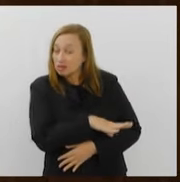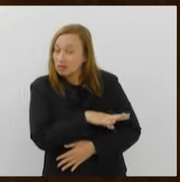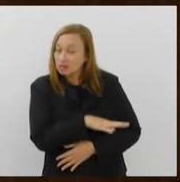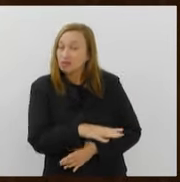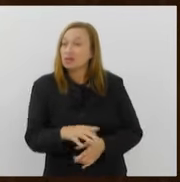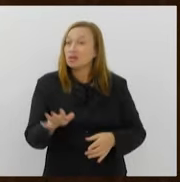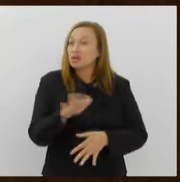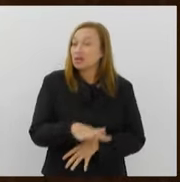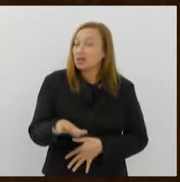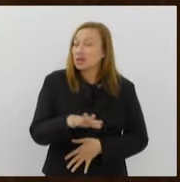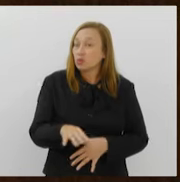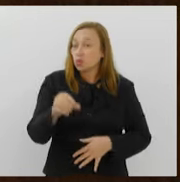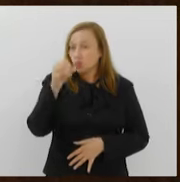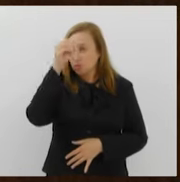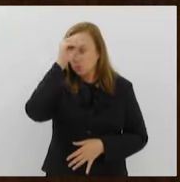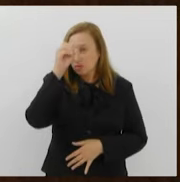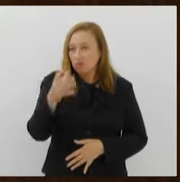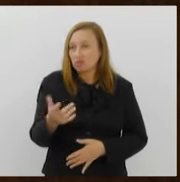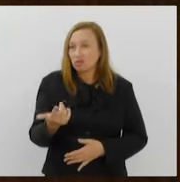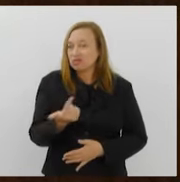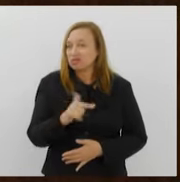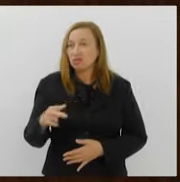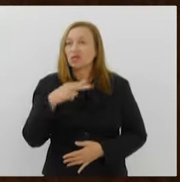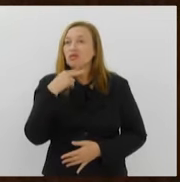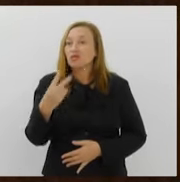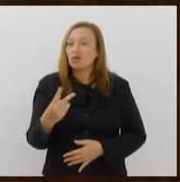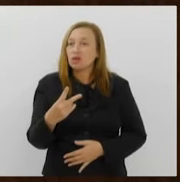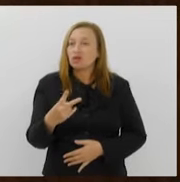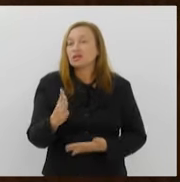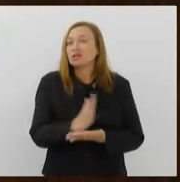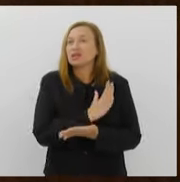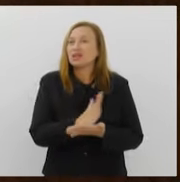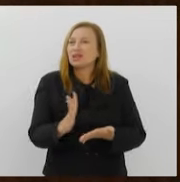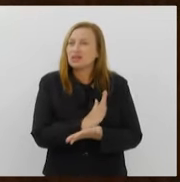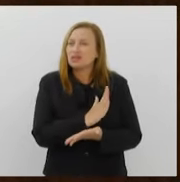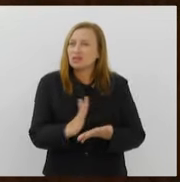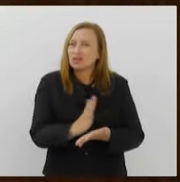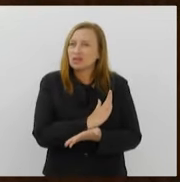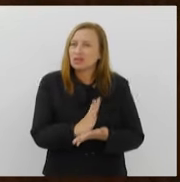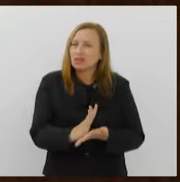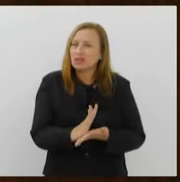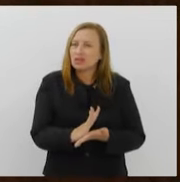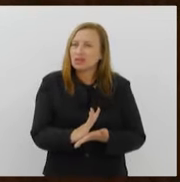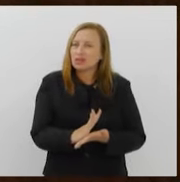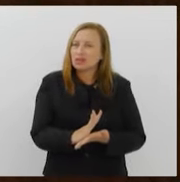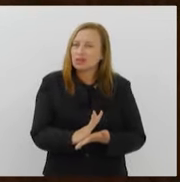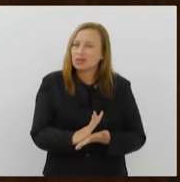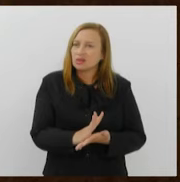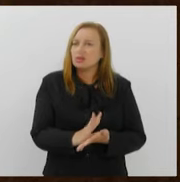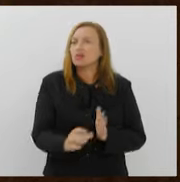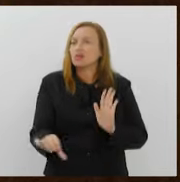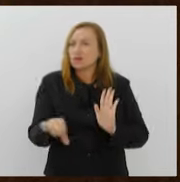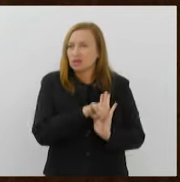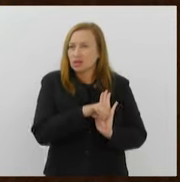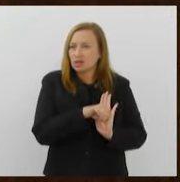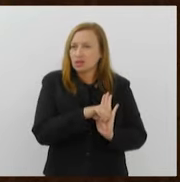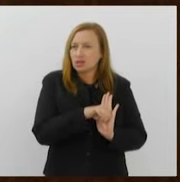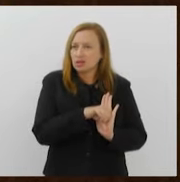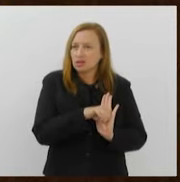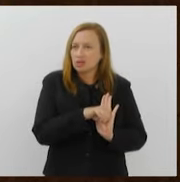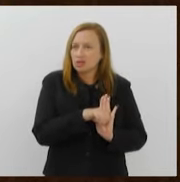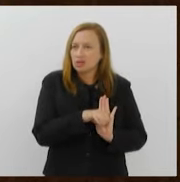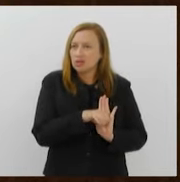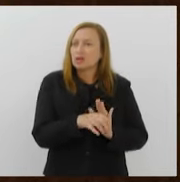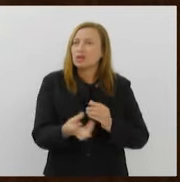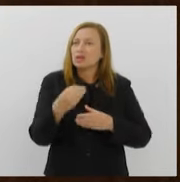Crianças tão inocentes como as demais que não têm voz. E muitas vezes com os crimes que são praticados dentro